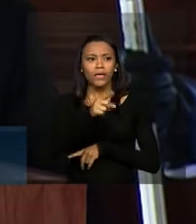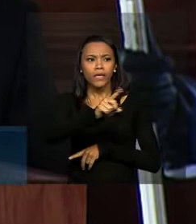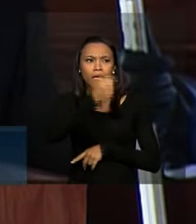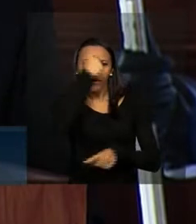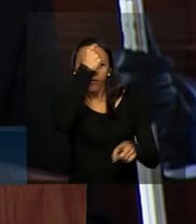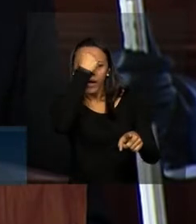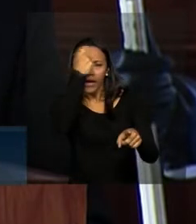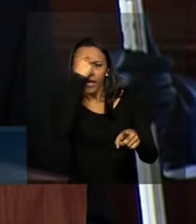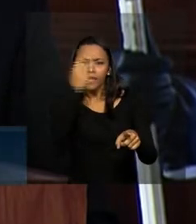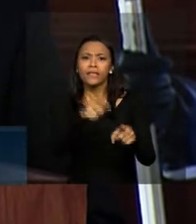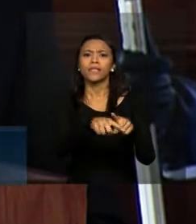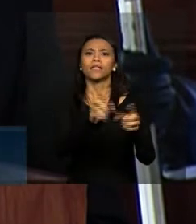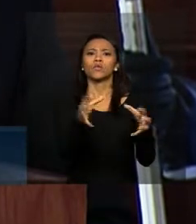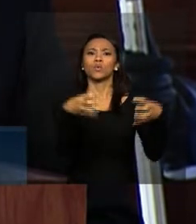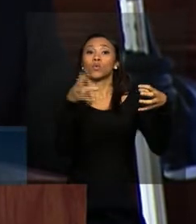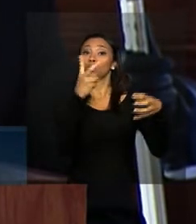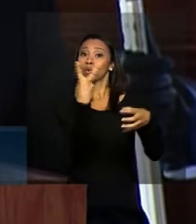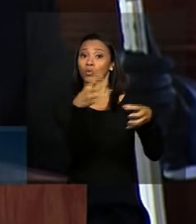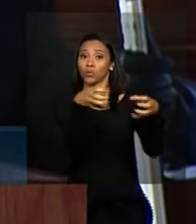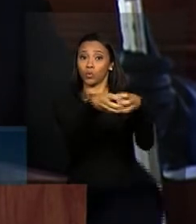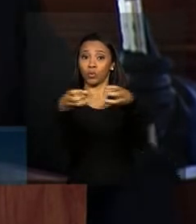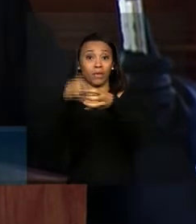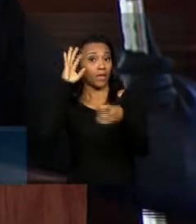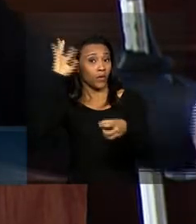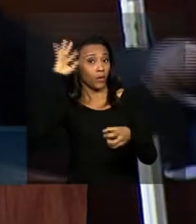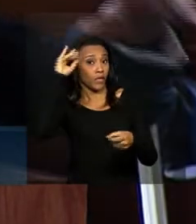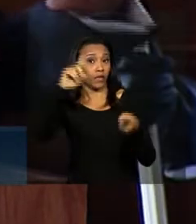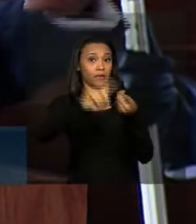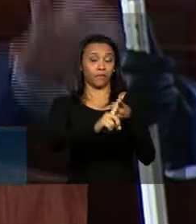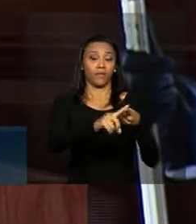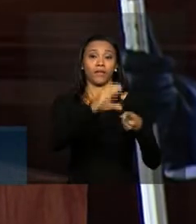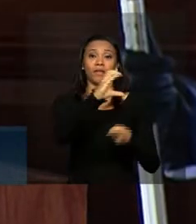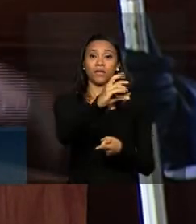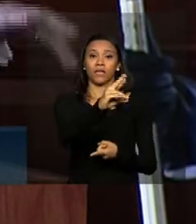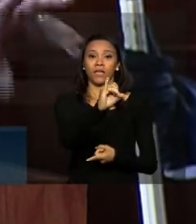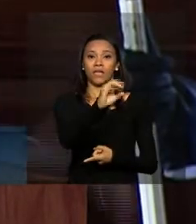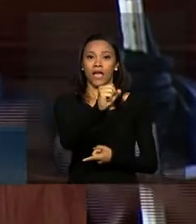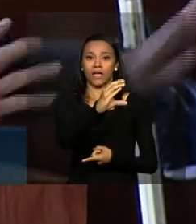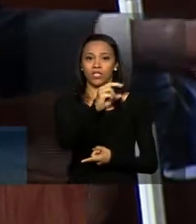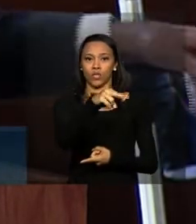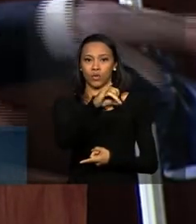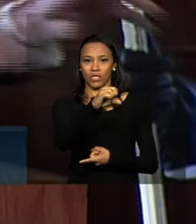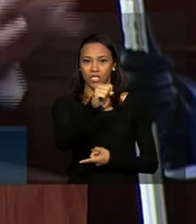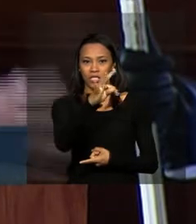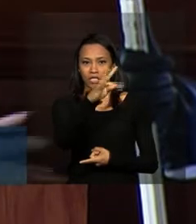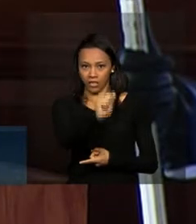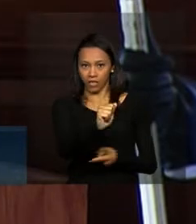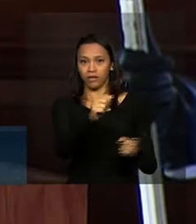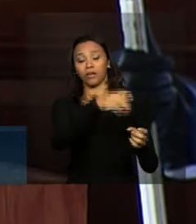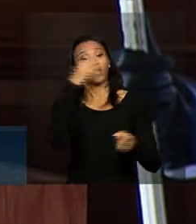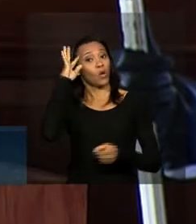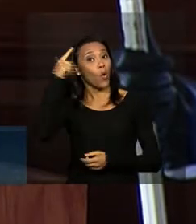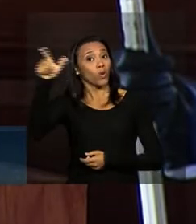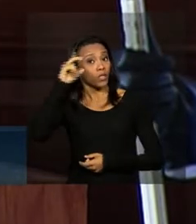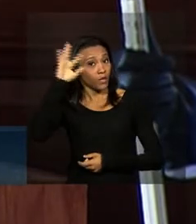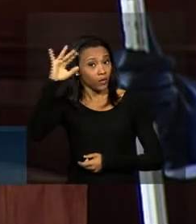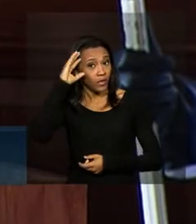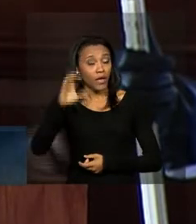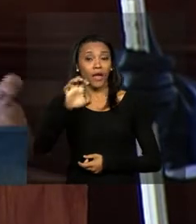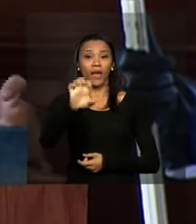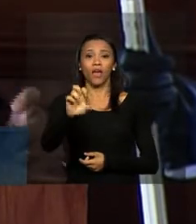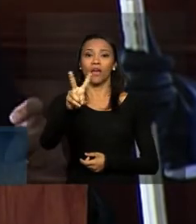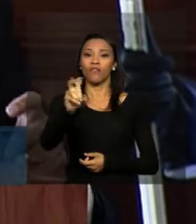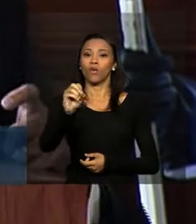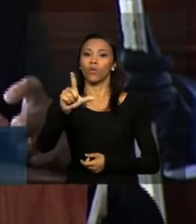criacionistas e os evolucionistas, né? Entre aqueles que dizem que o homem nasceu de Adão e a mulher de Eva, e aqueles